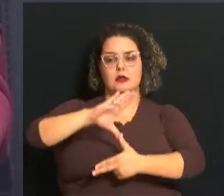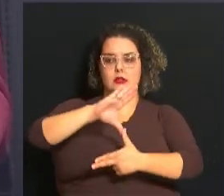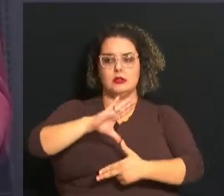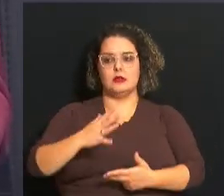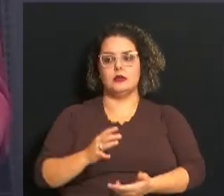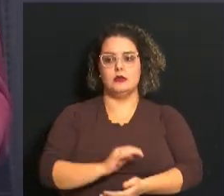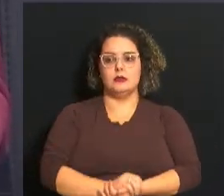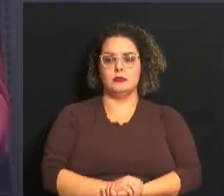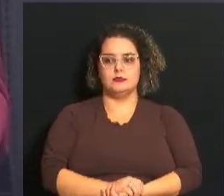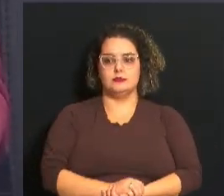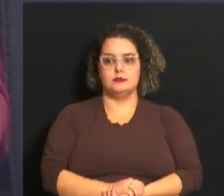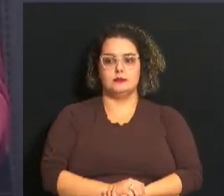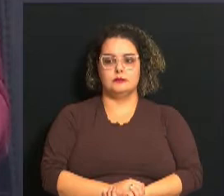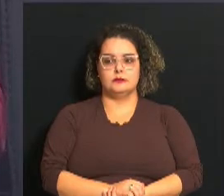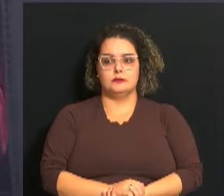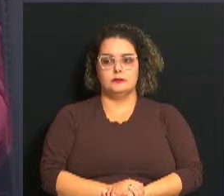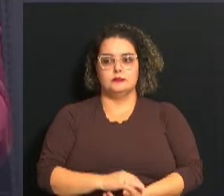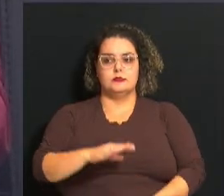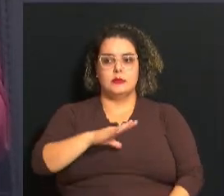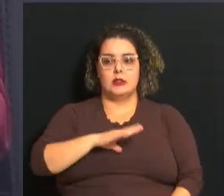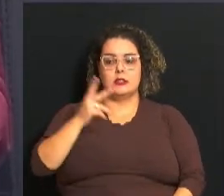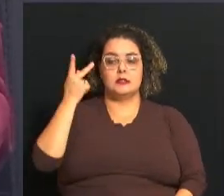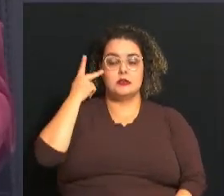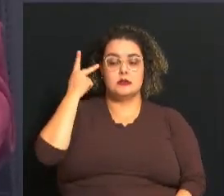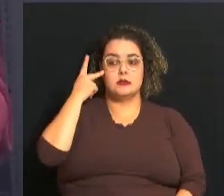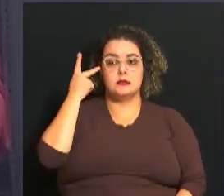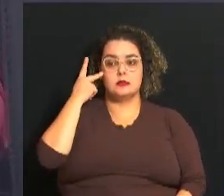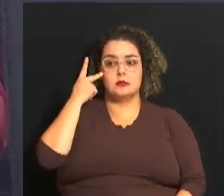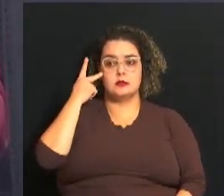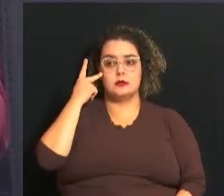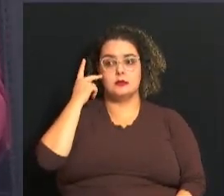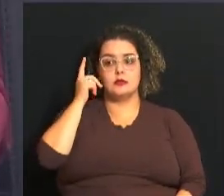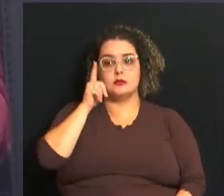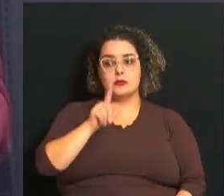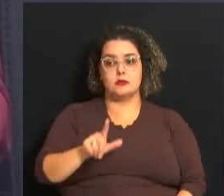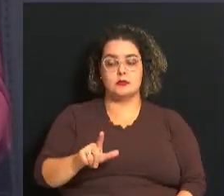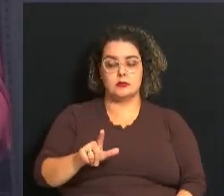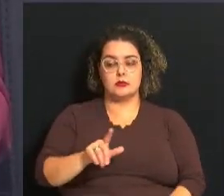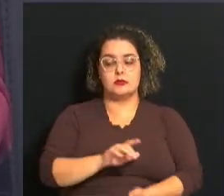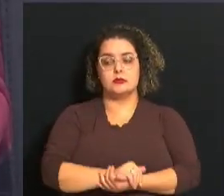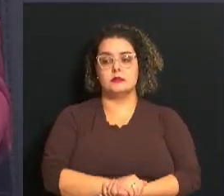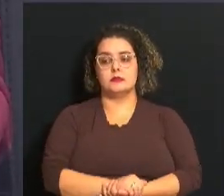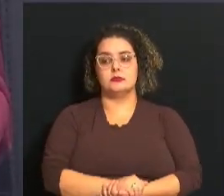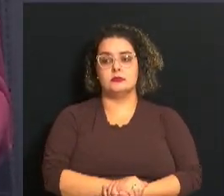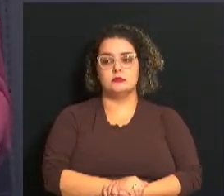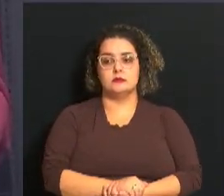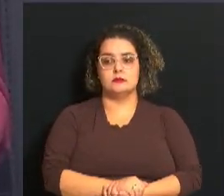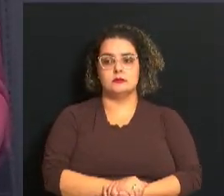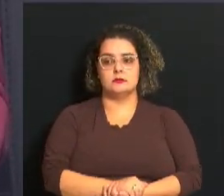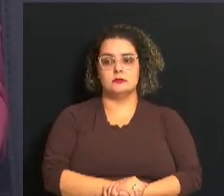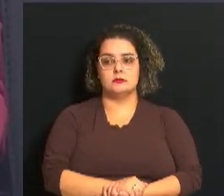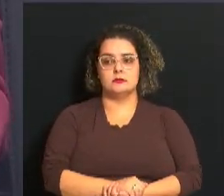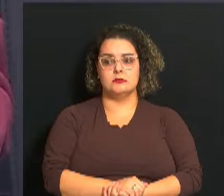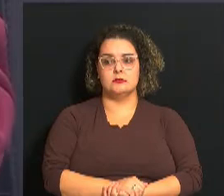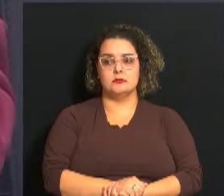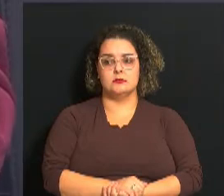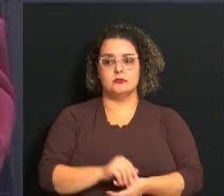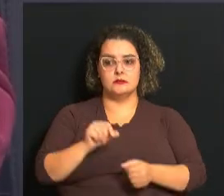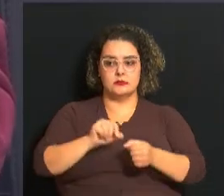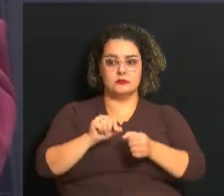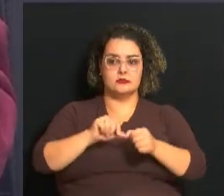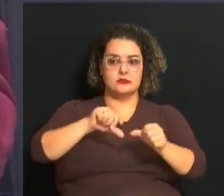que na 15 na cidade de São Paulo se conseguiu é fazer a transformação